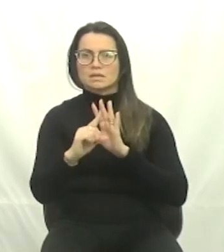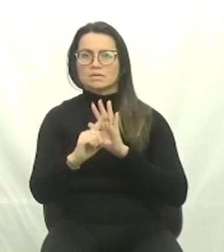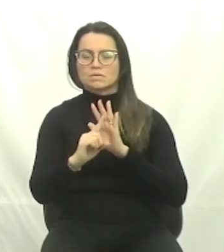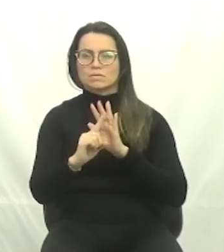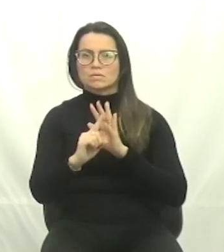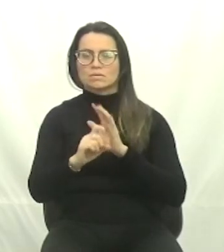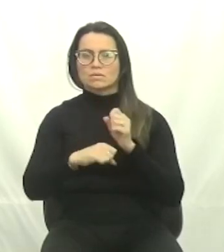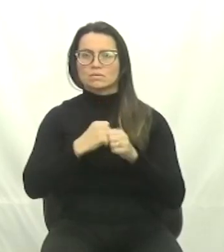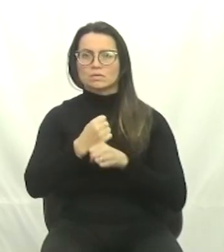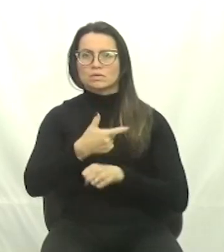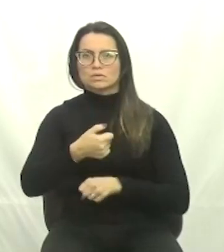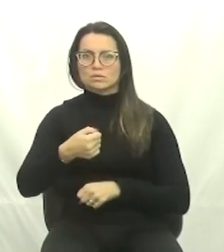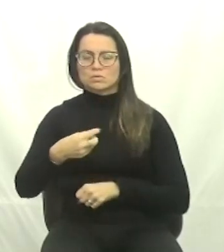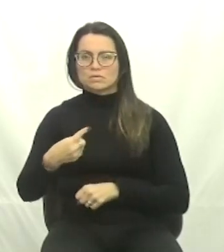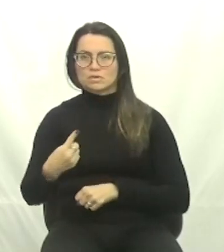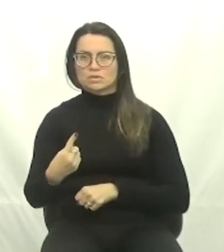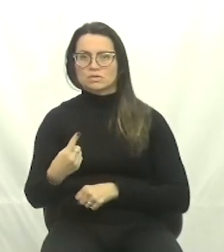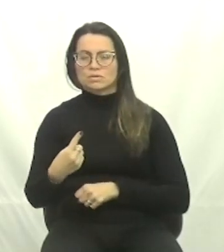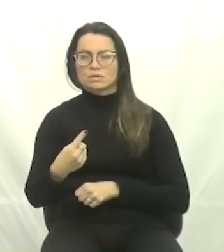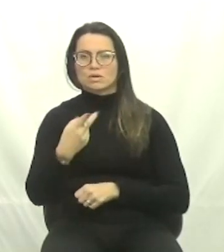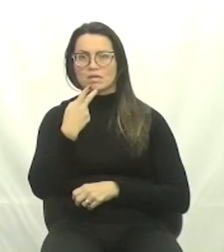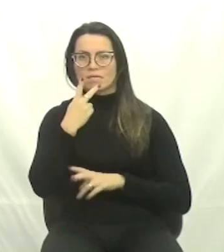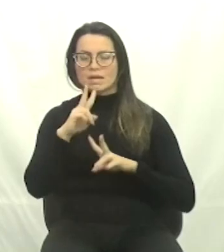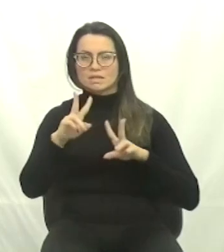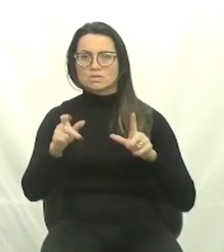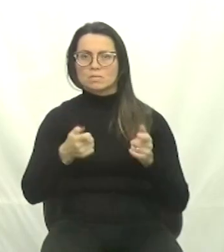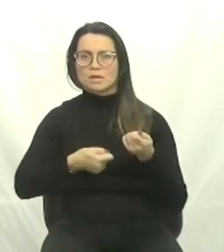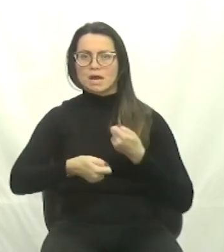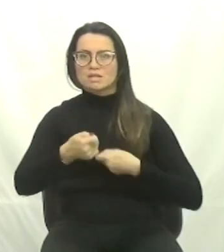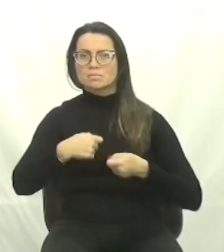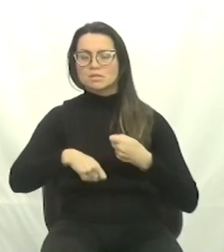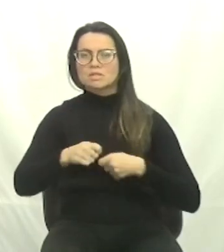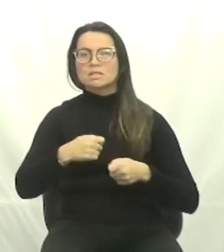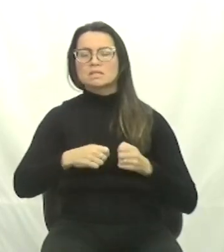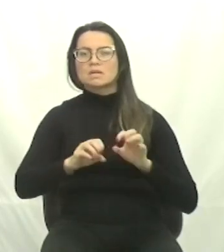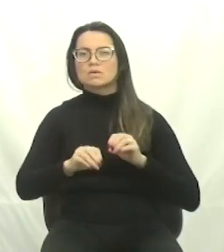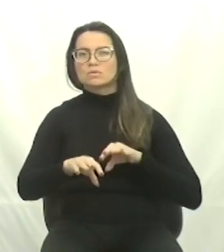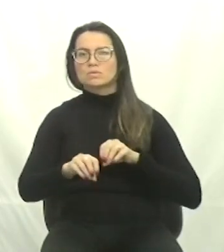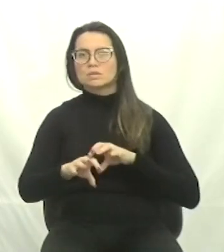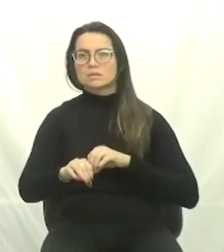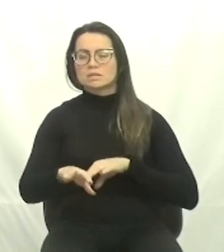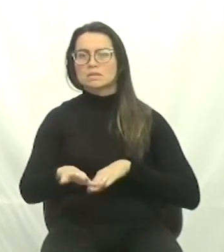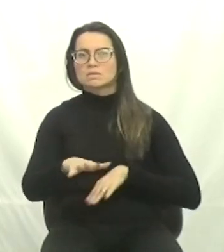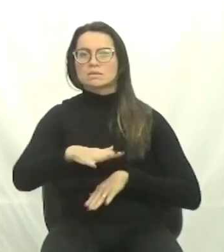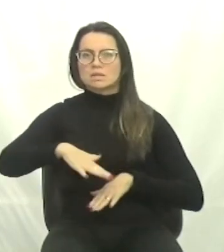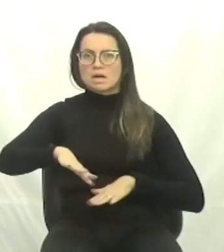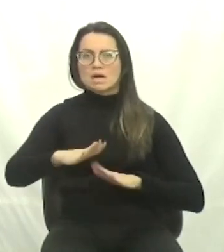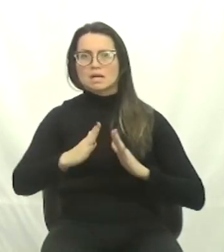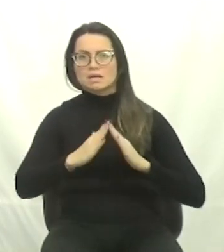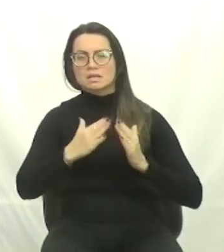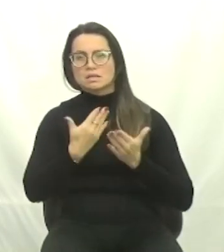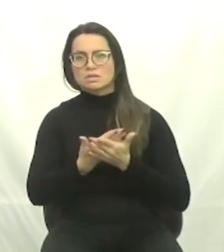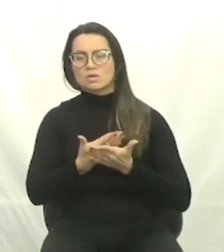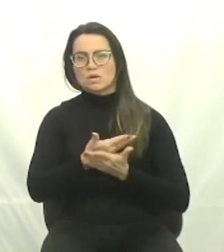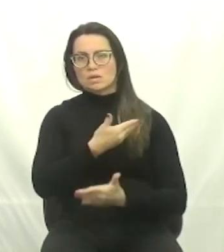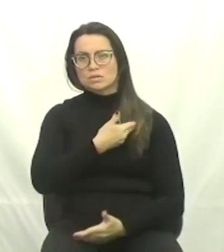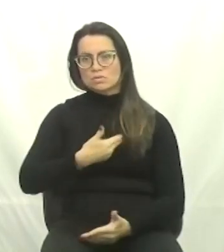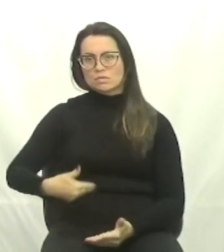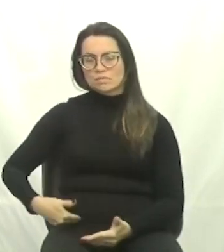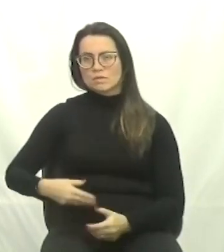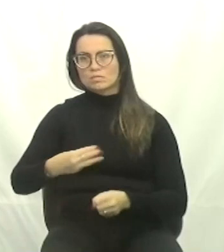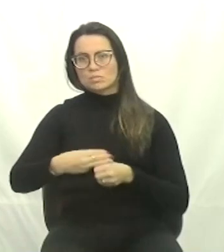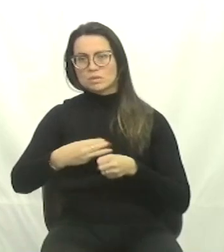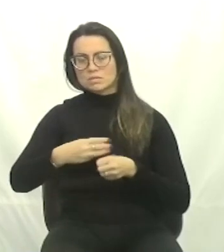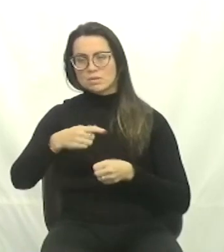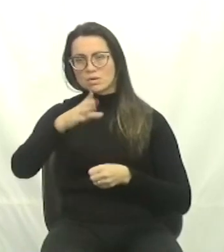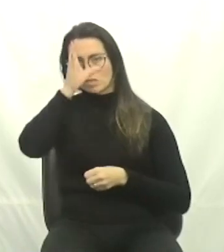441/2021, que dispõe sobre a gestão democrática do ensino da rede municipal de Criciúma e da outras